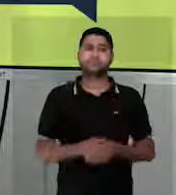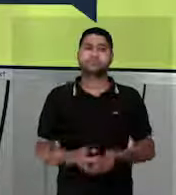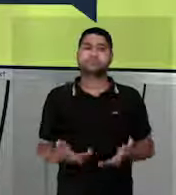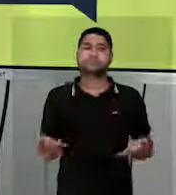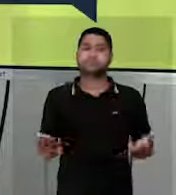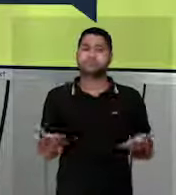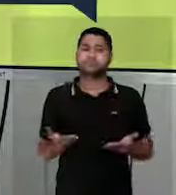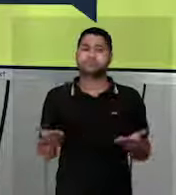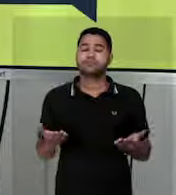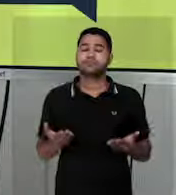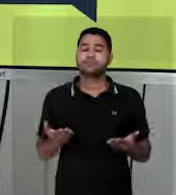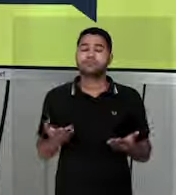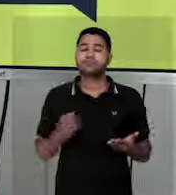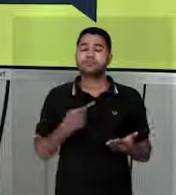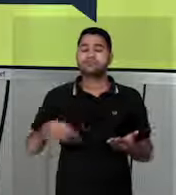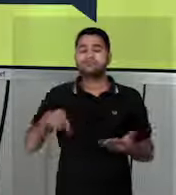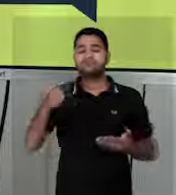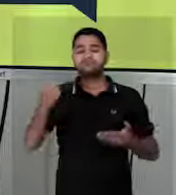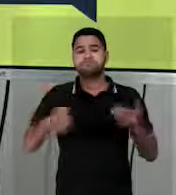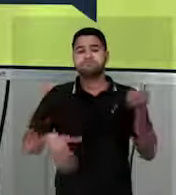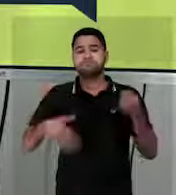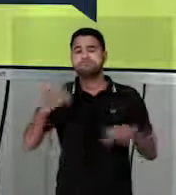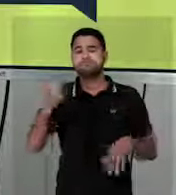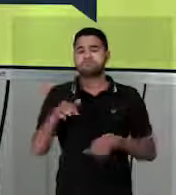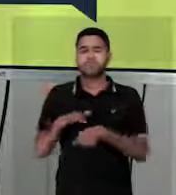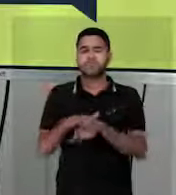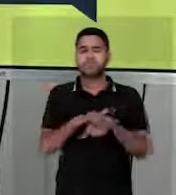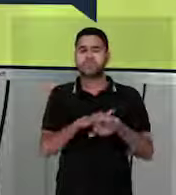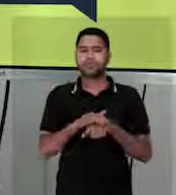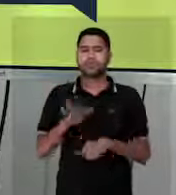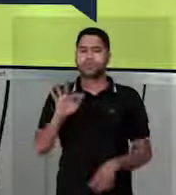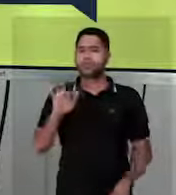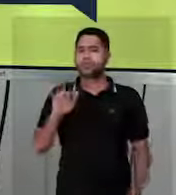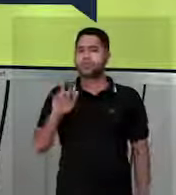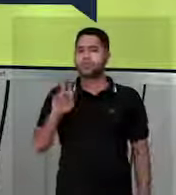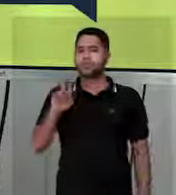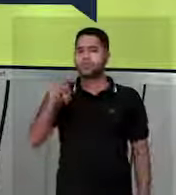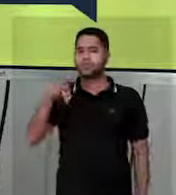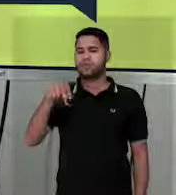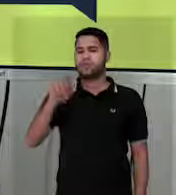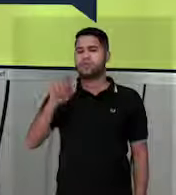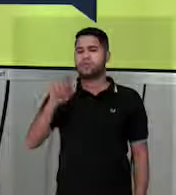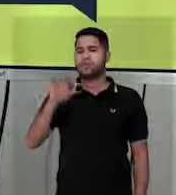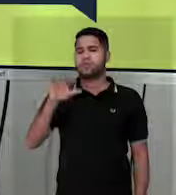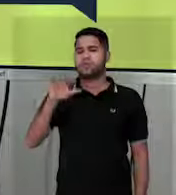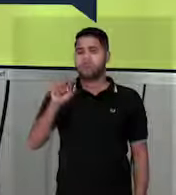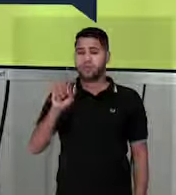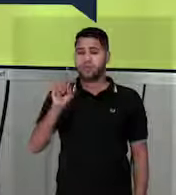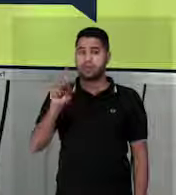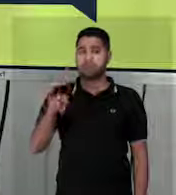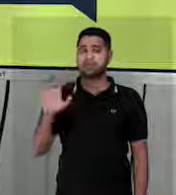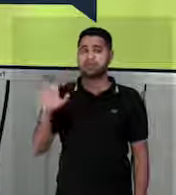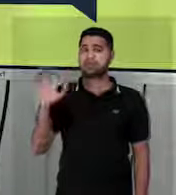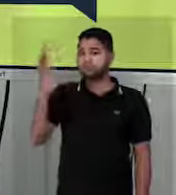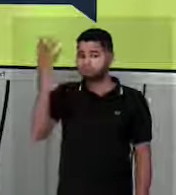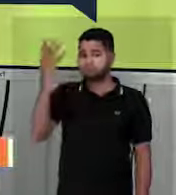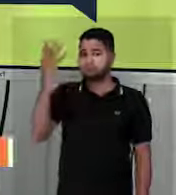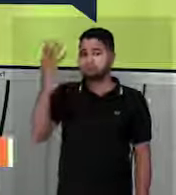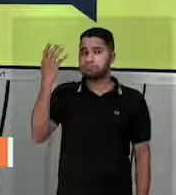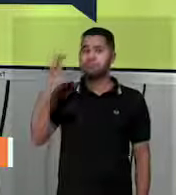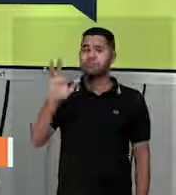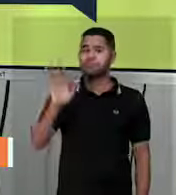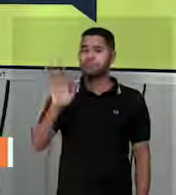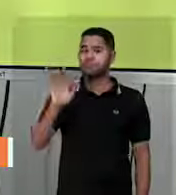Agora, nós vamos falar um pouco sobre as doenças fúngicas, ou seja, doenças que são causadas por